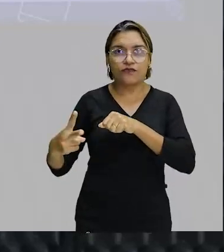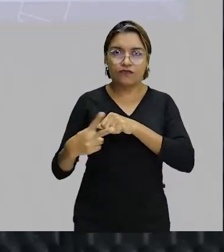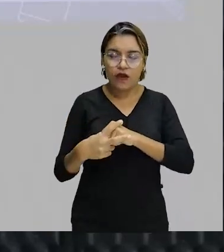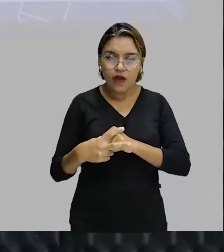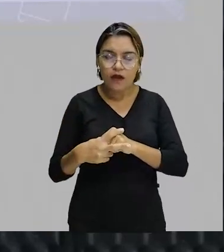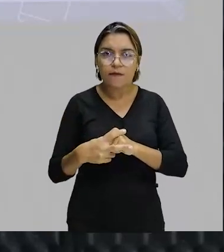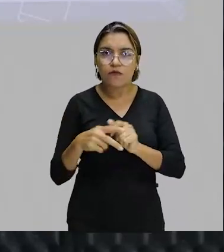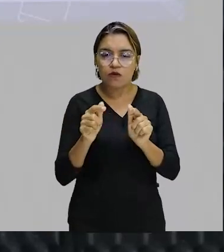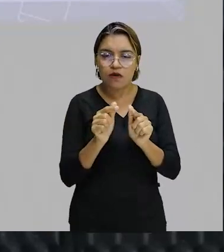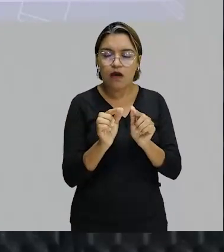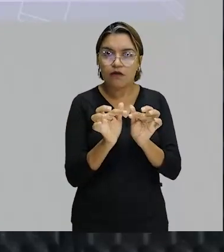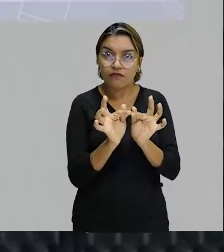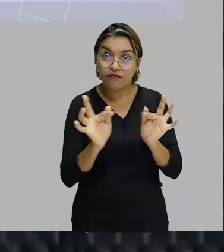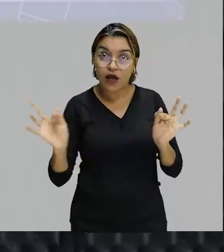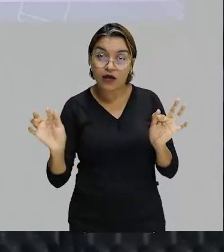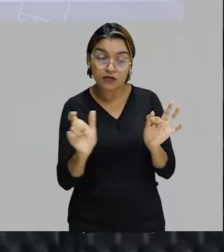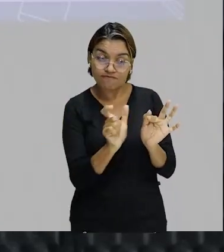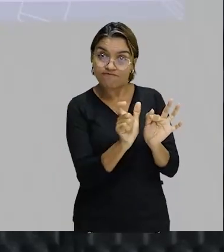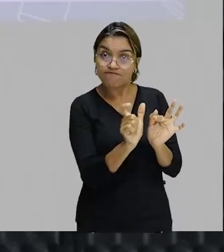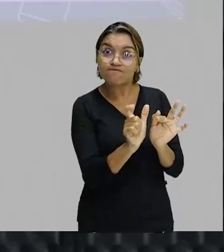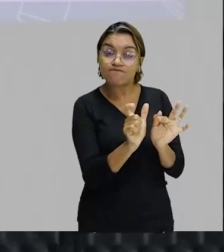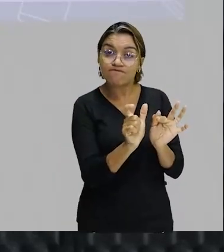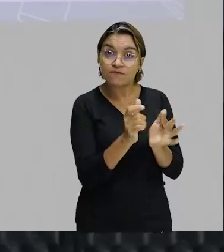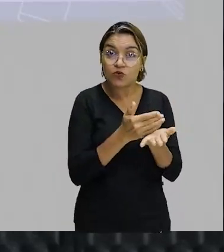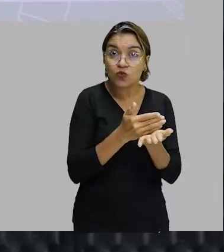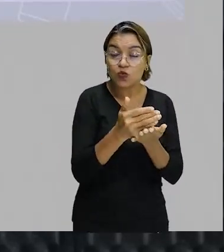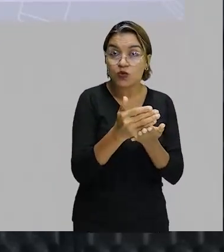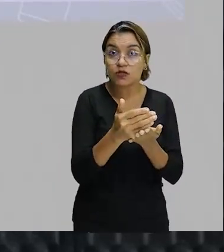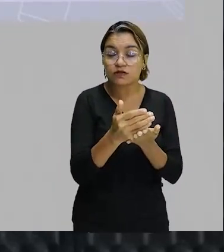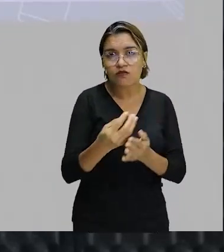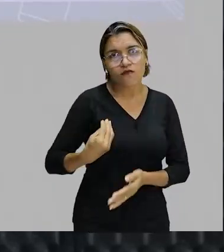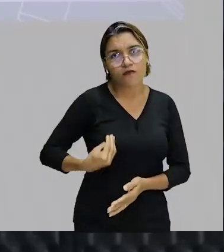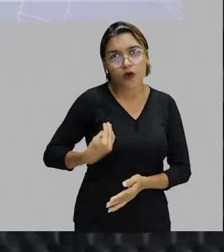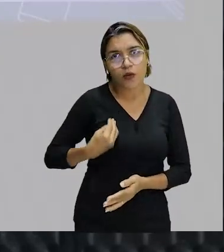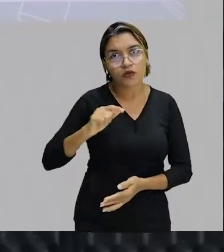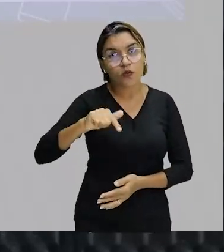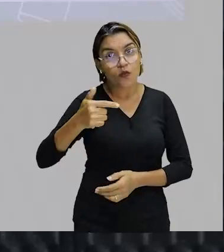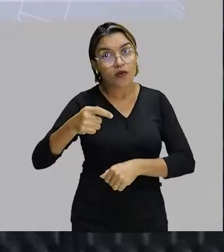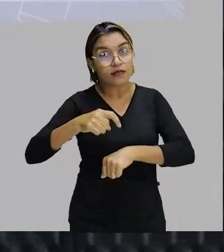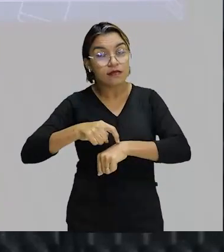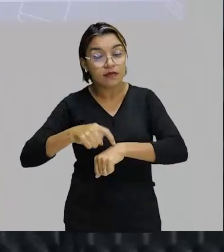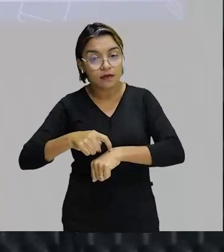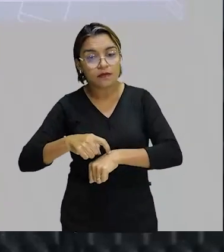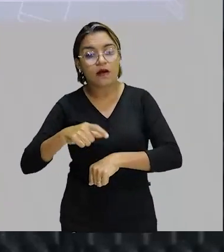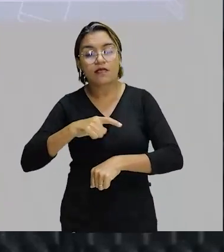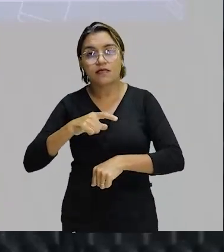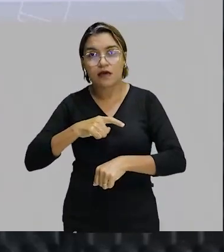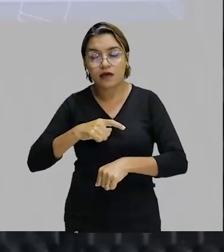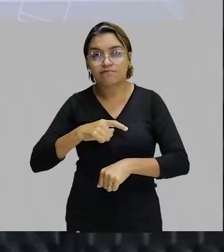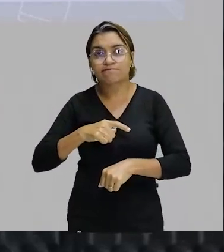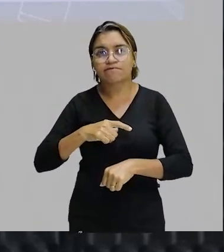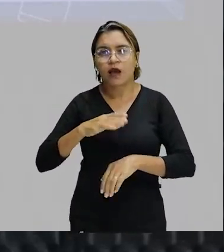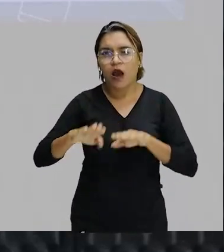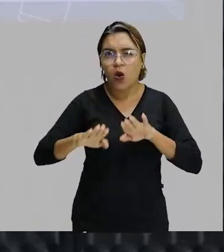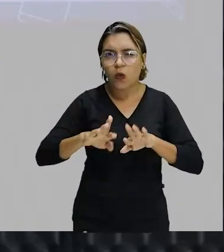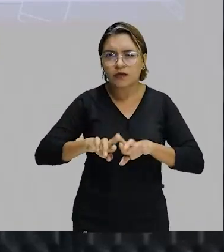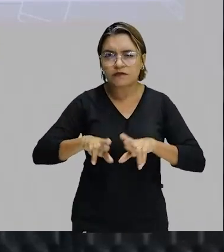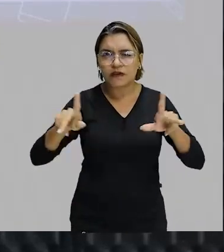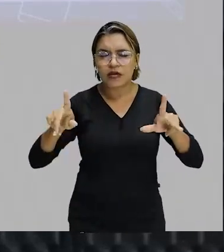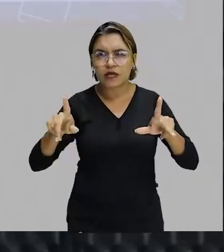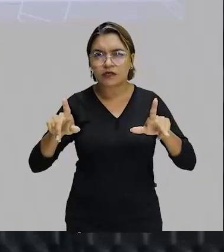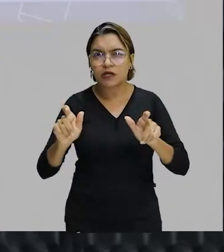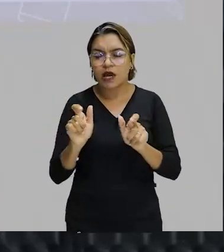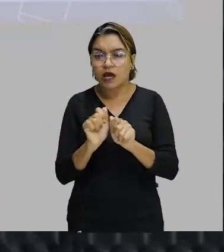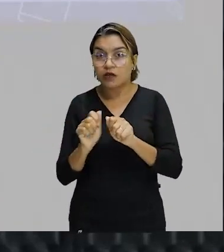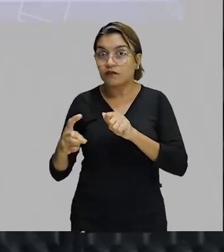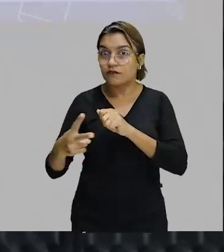da frase. Um é de frequência, o outro é de tempo. Tem algumas exceções de advérbios que você nunca usa no começo da frase.